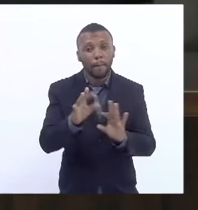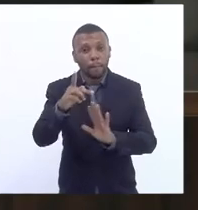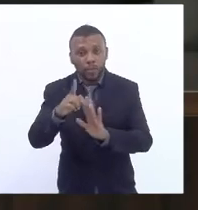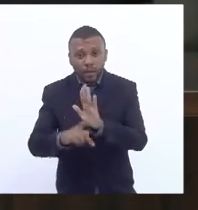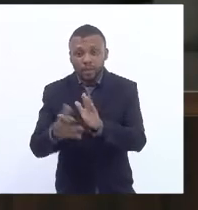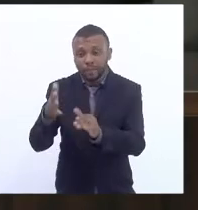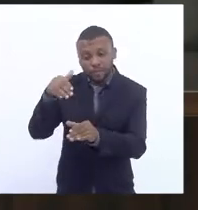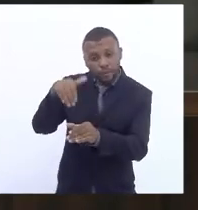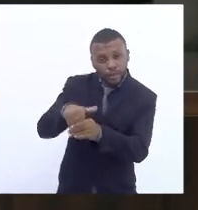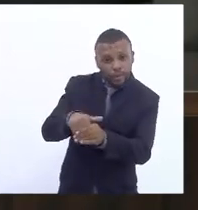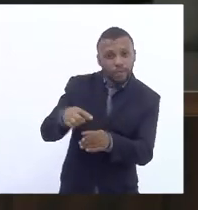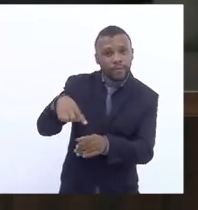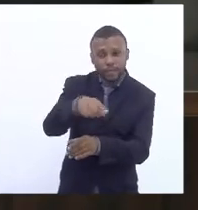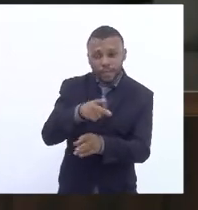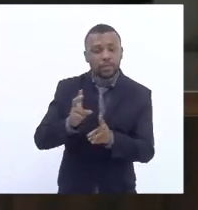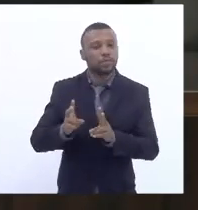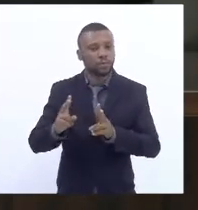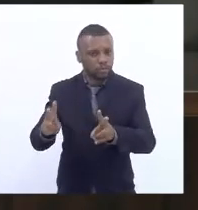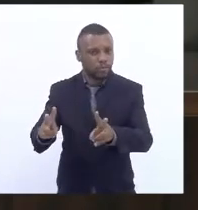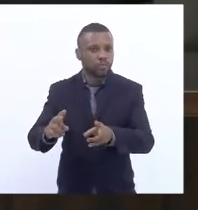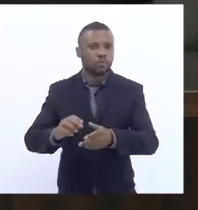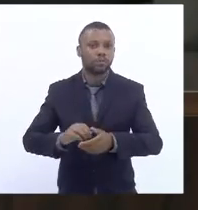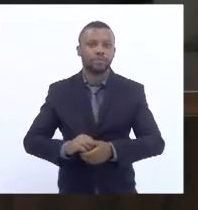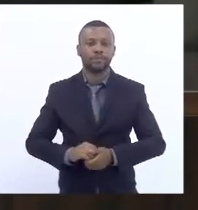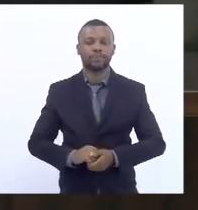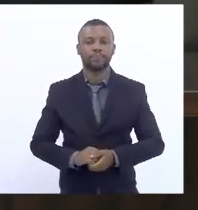que aprovam, permaneçam como estão.